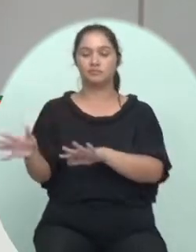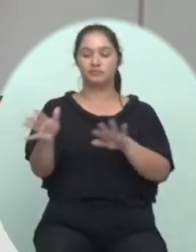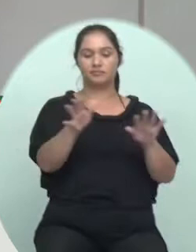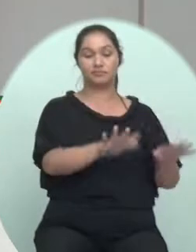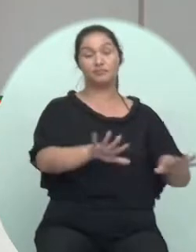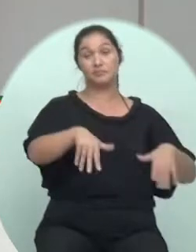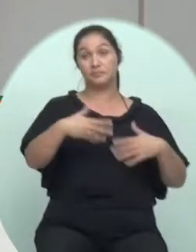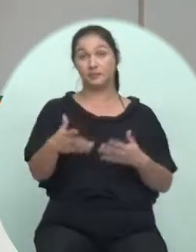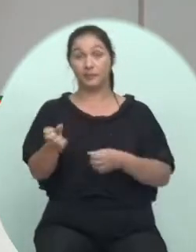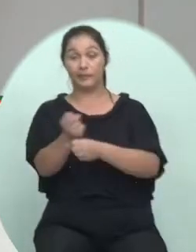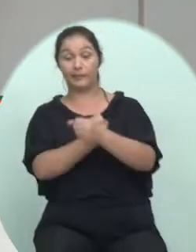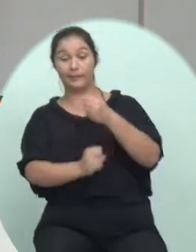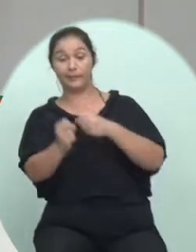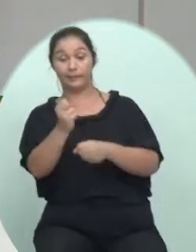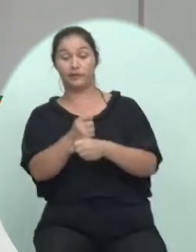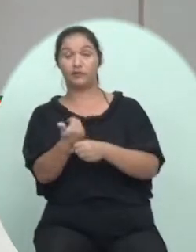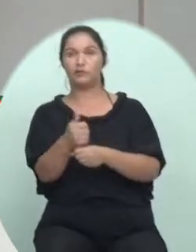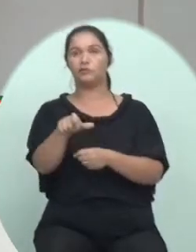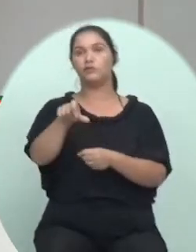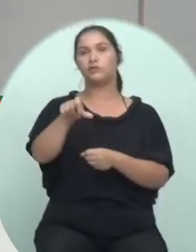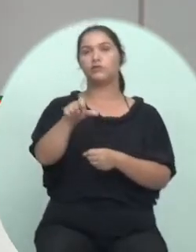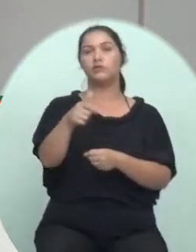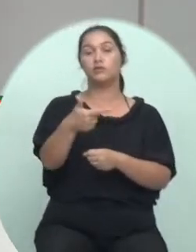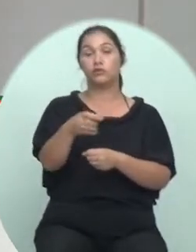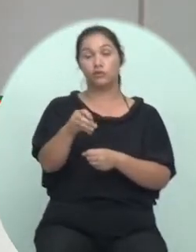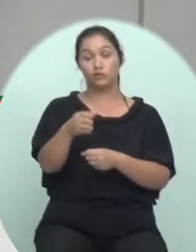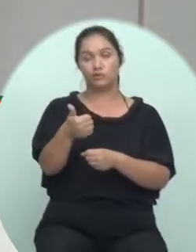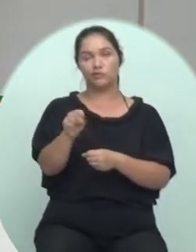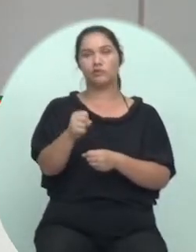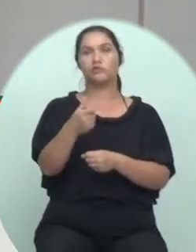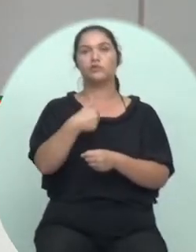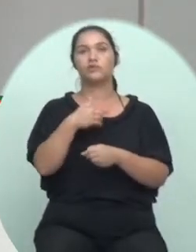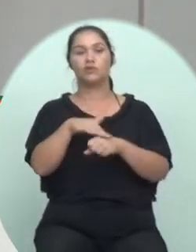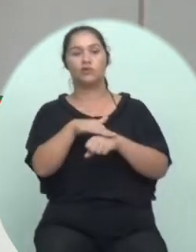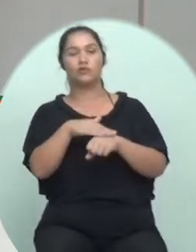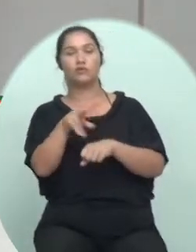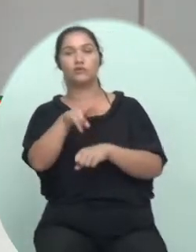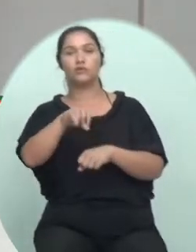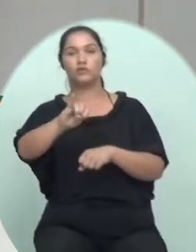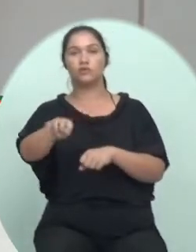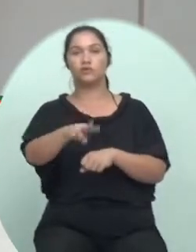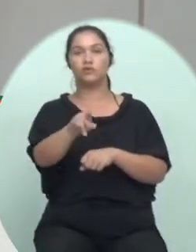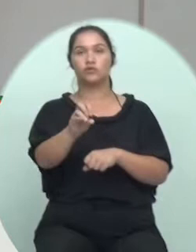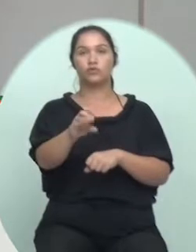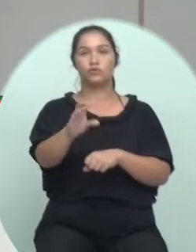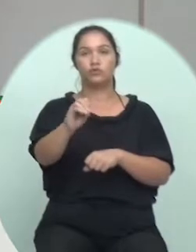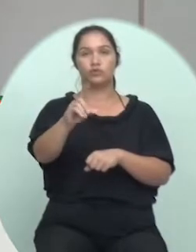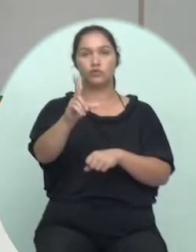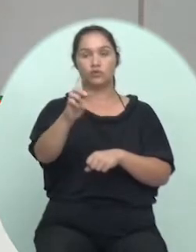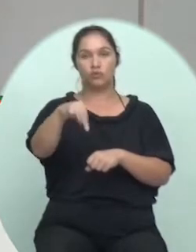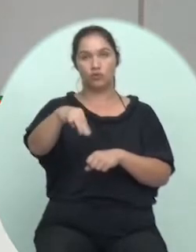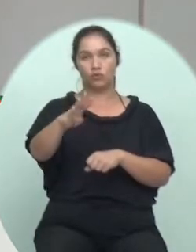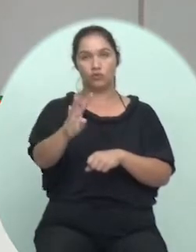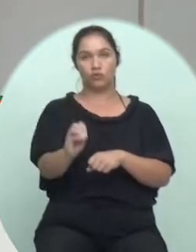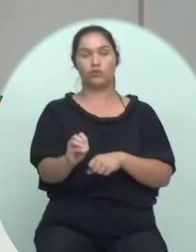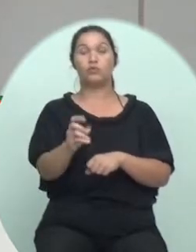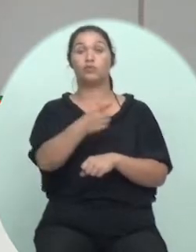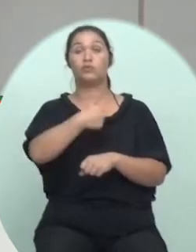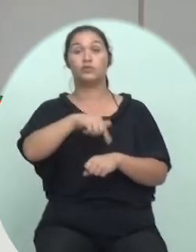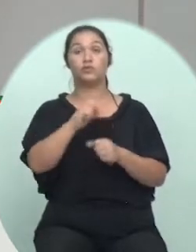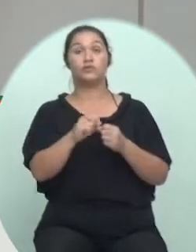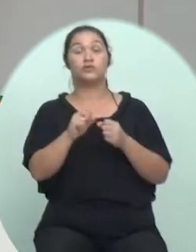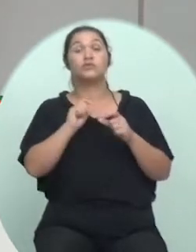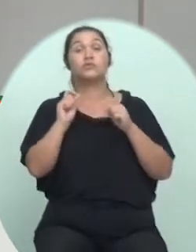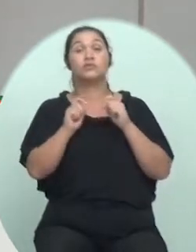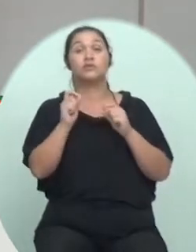ano passado, eu conversei com a mesa diretora, com o vereador Júlio Colombo, a respeito de nós fazermos, e até com as vereadoras,